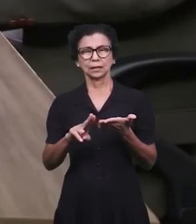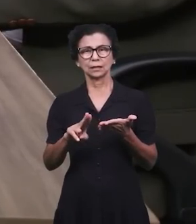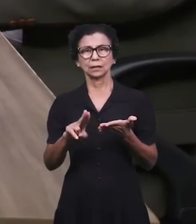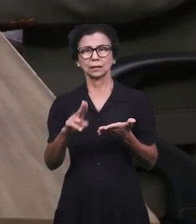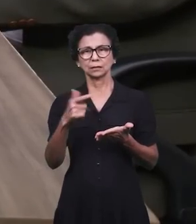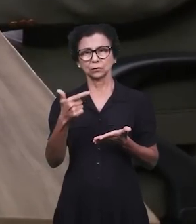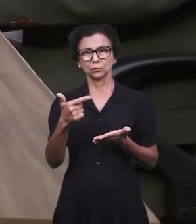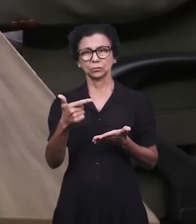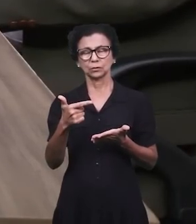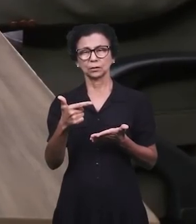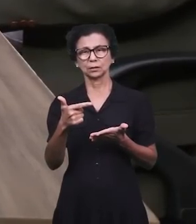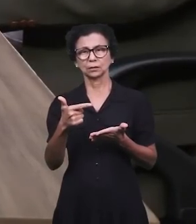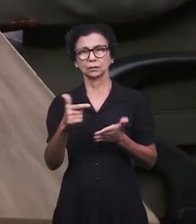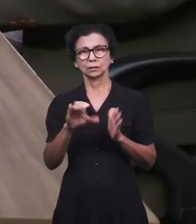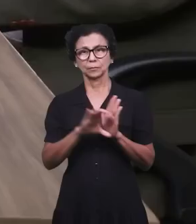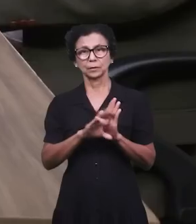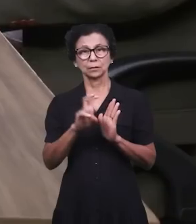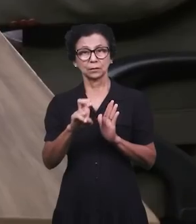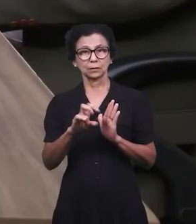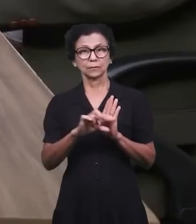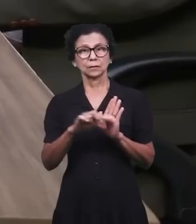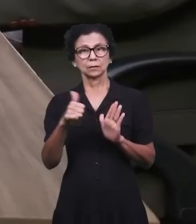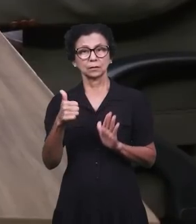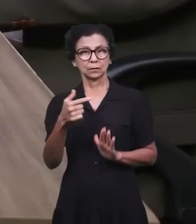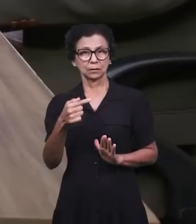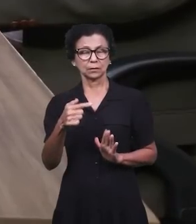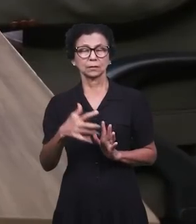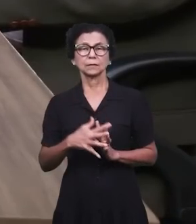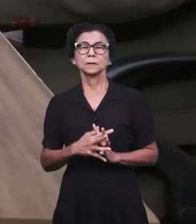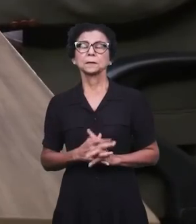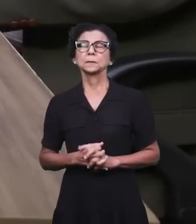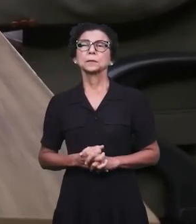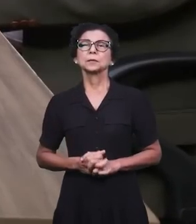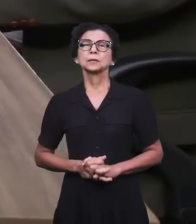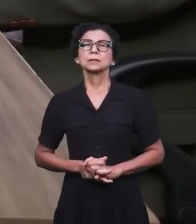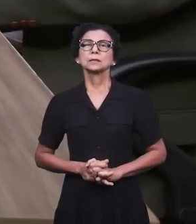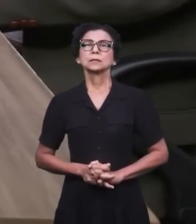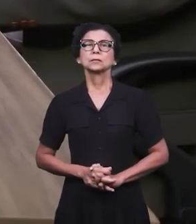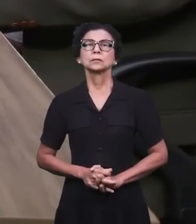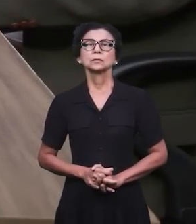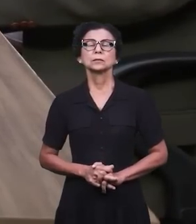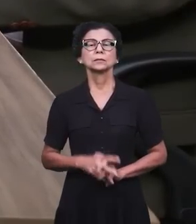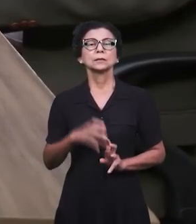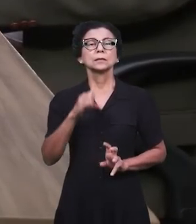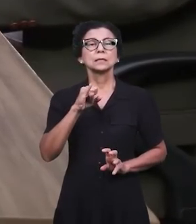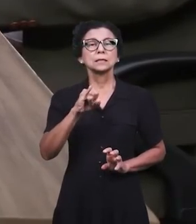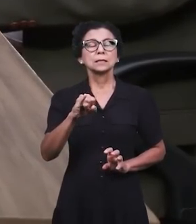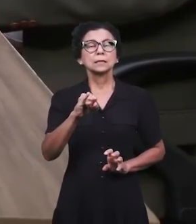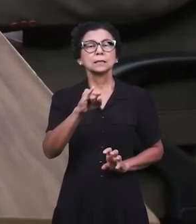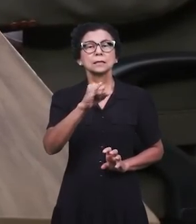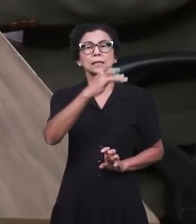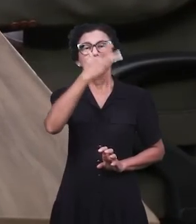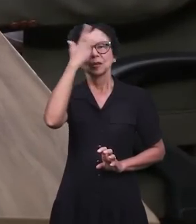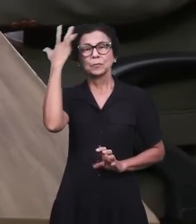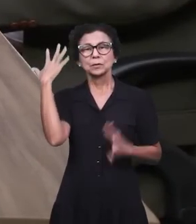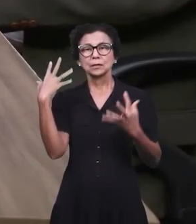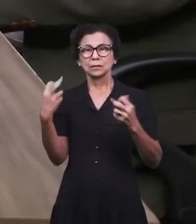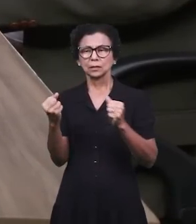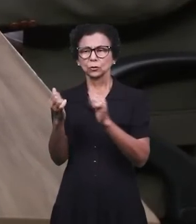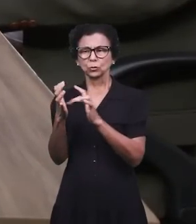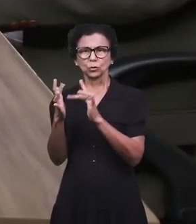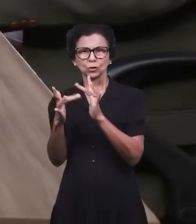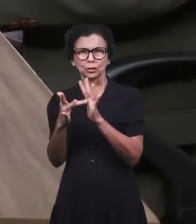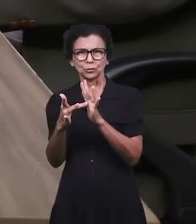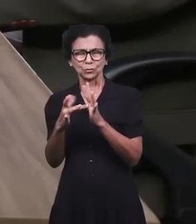carta a Coríntios, capítulo 5, verso 17, diz assim: assim que se alguém está em Cristo,